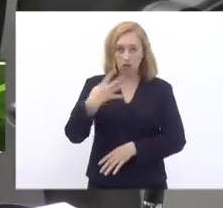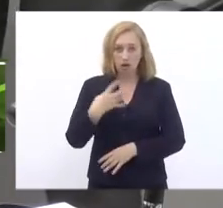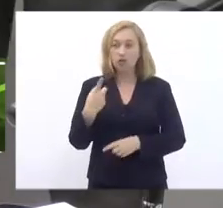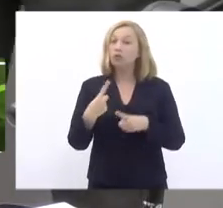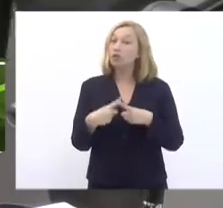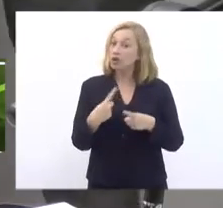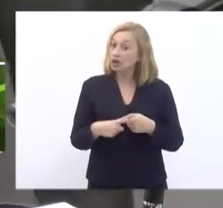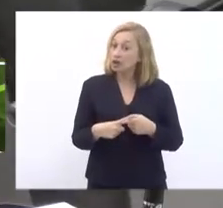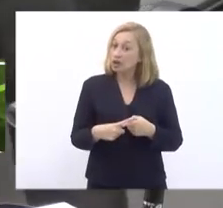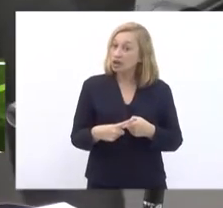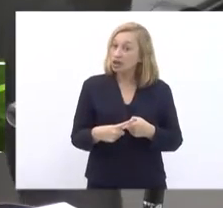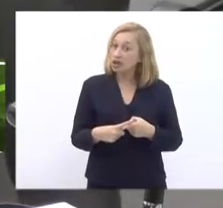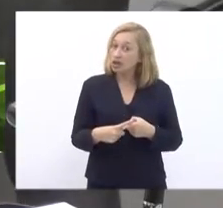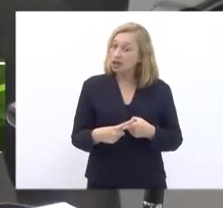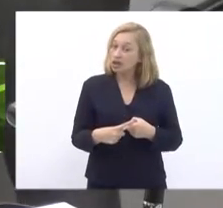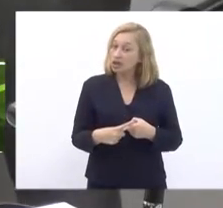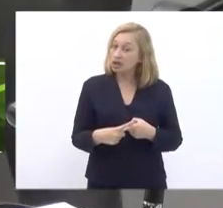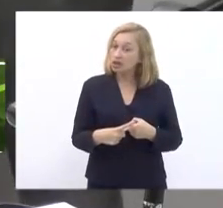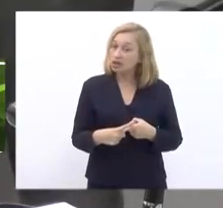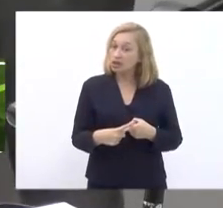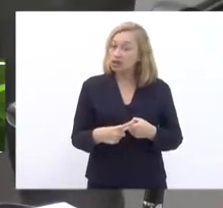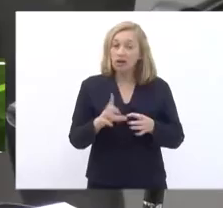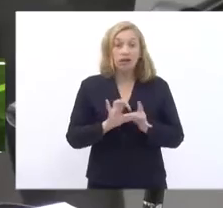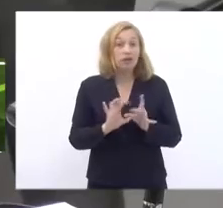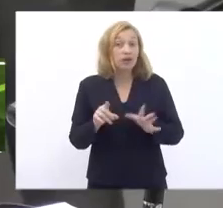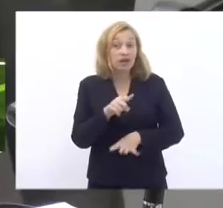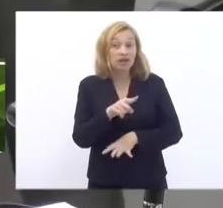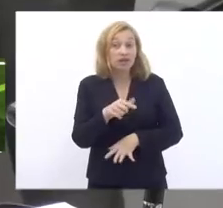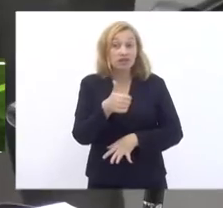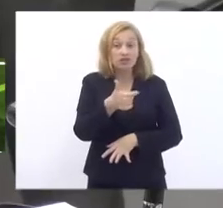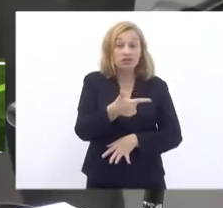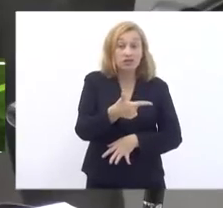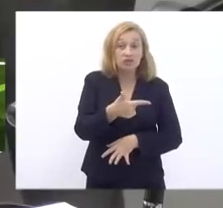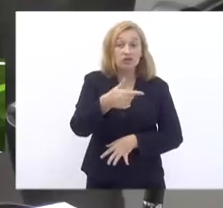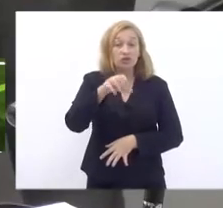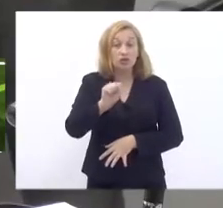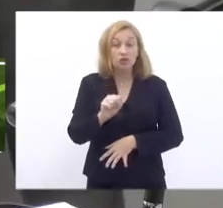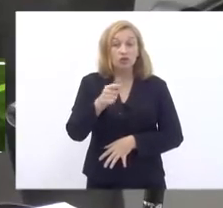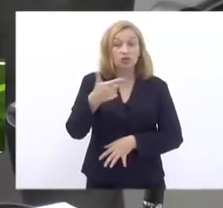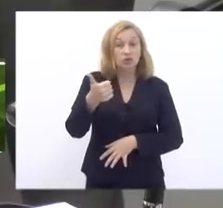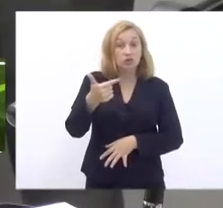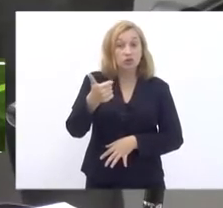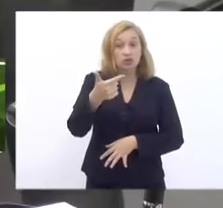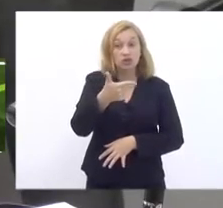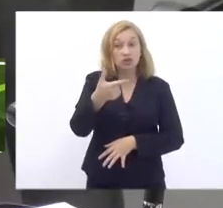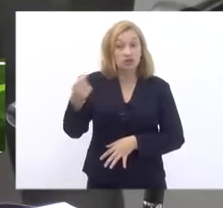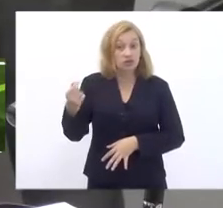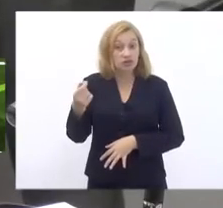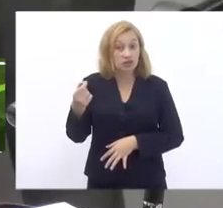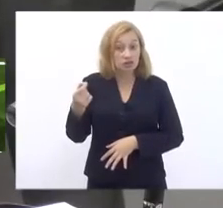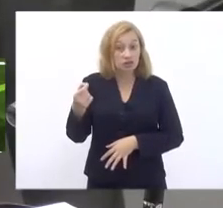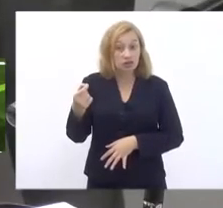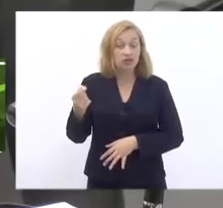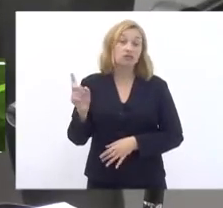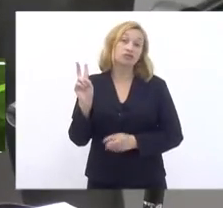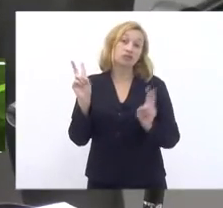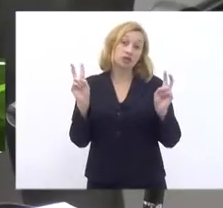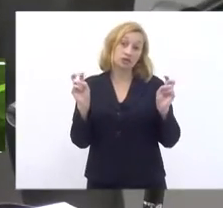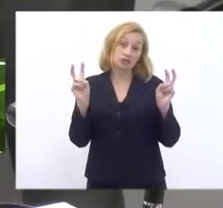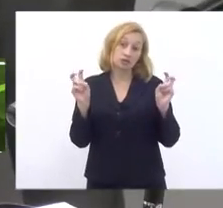Porque é uma deliberação de 28/12/20, e que é uma das